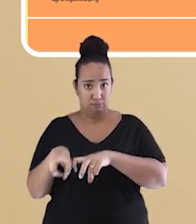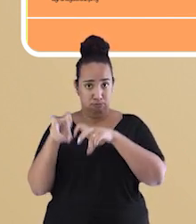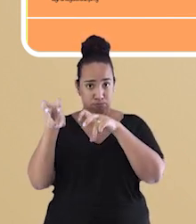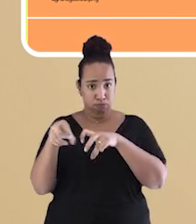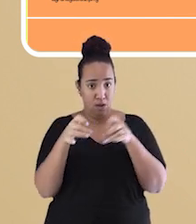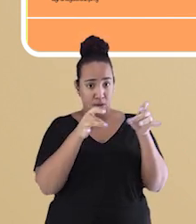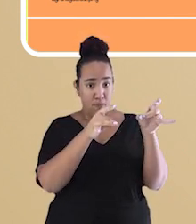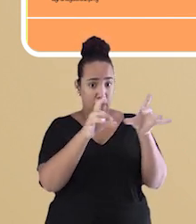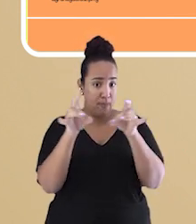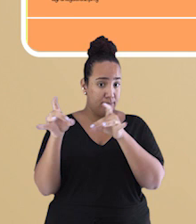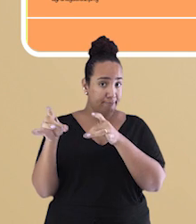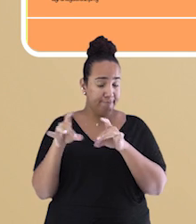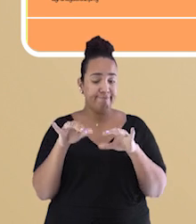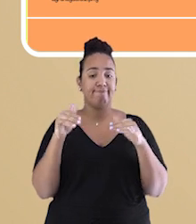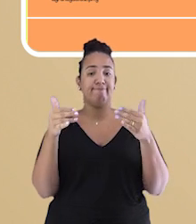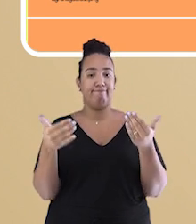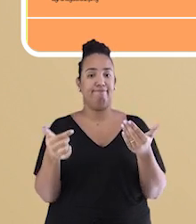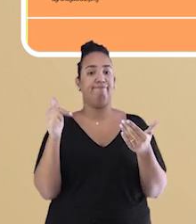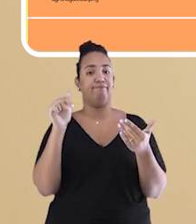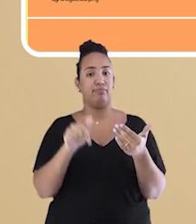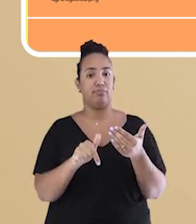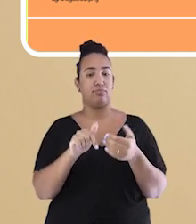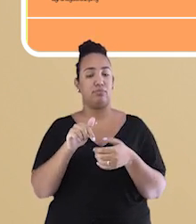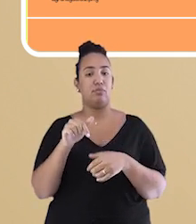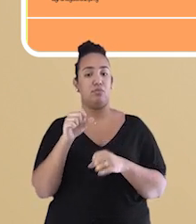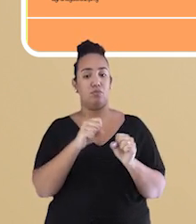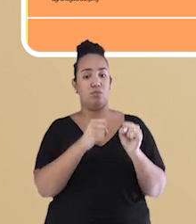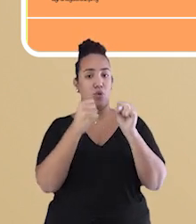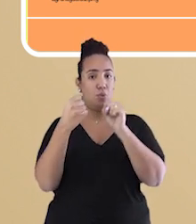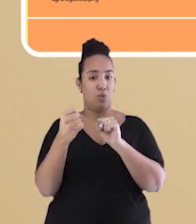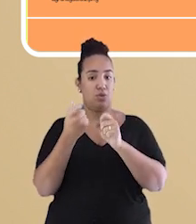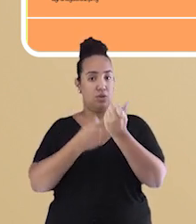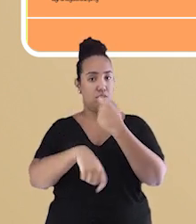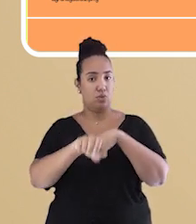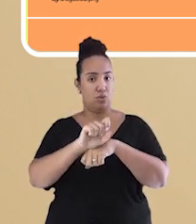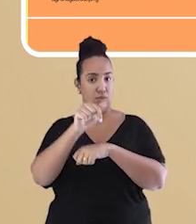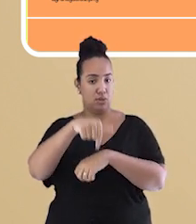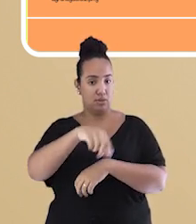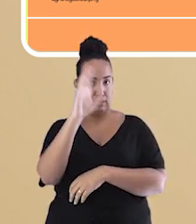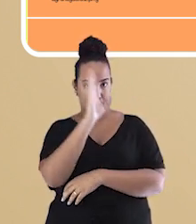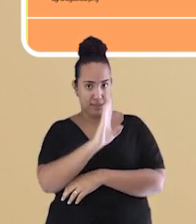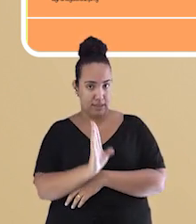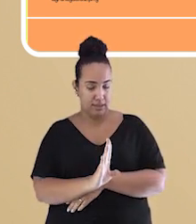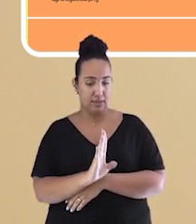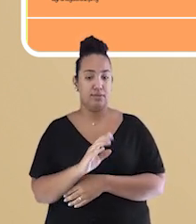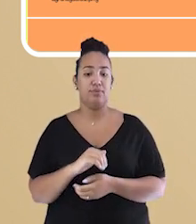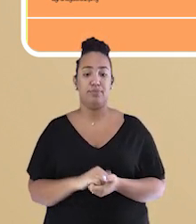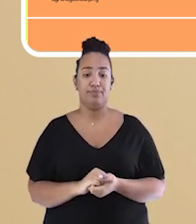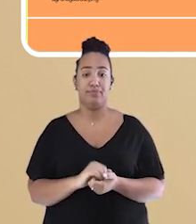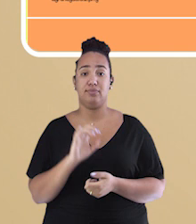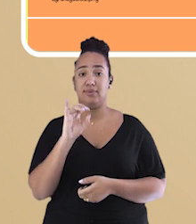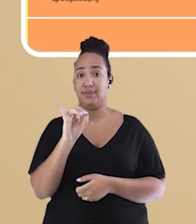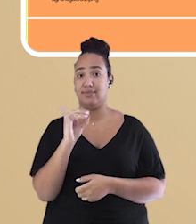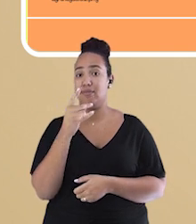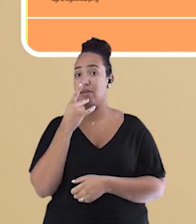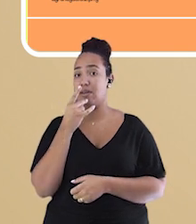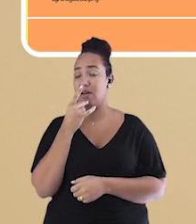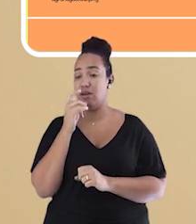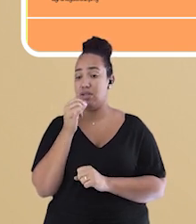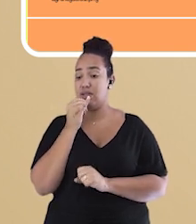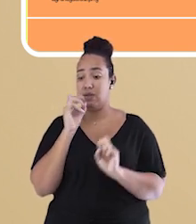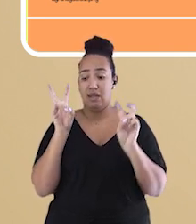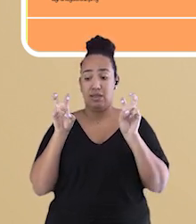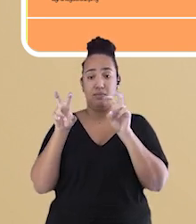produção agrícola e seu comércio, é uma das potências econômicas do Brasil. Não tem como falar